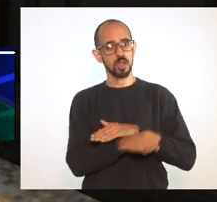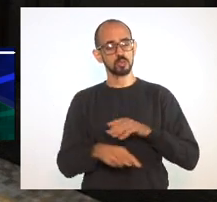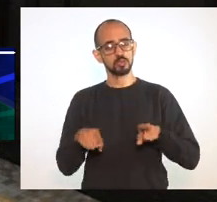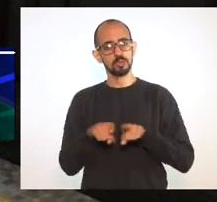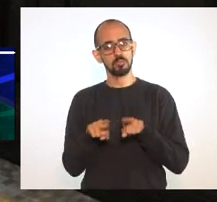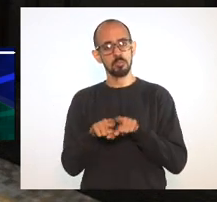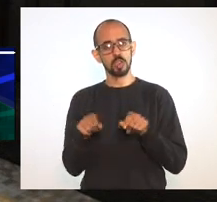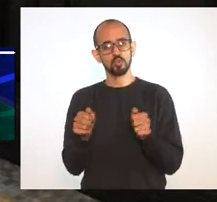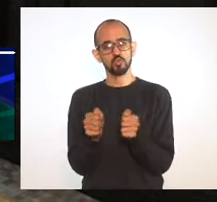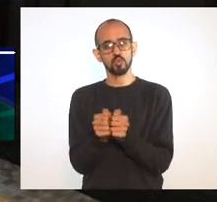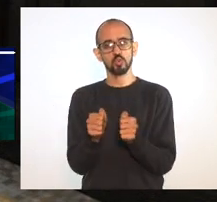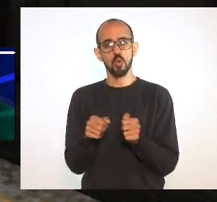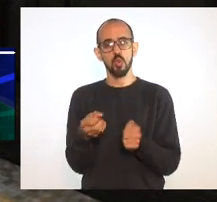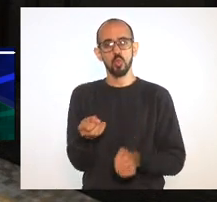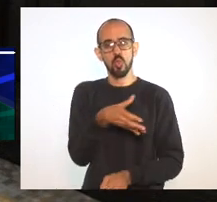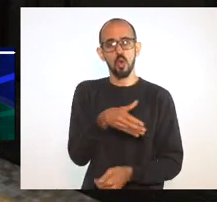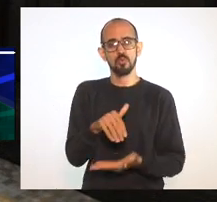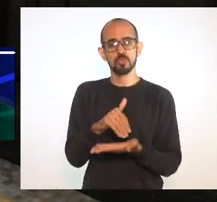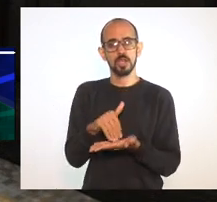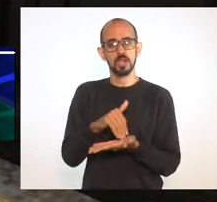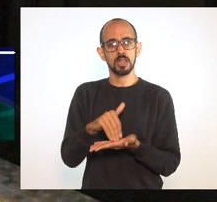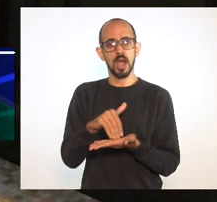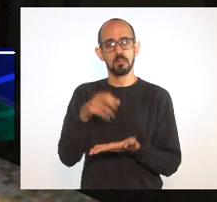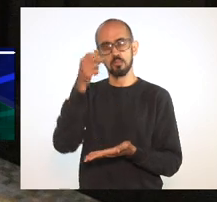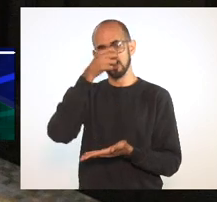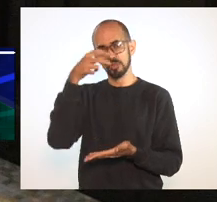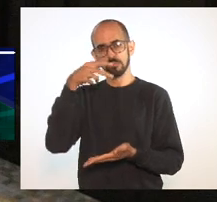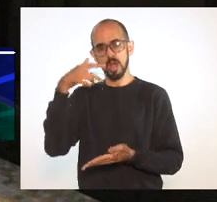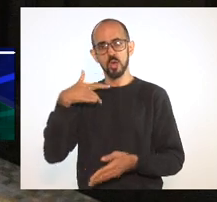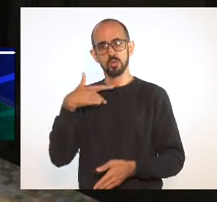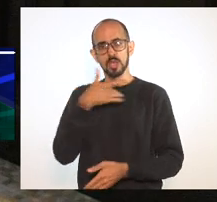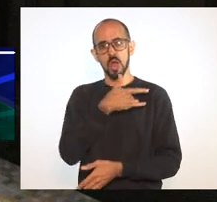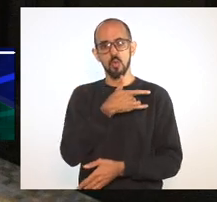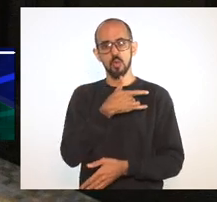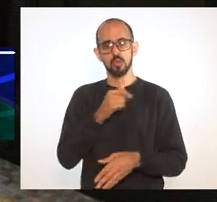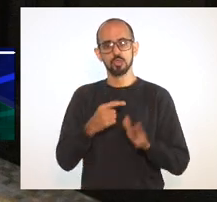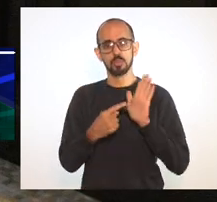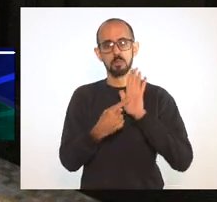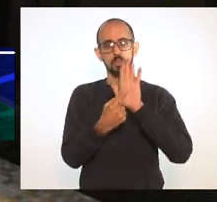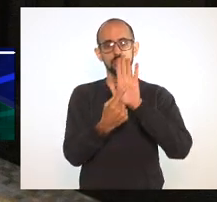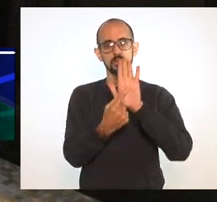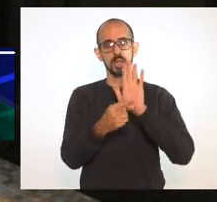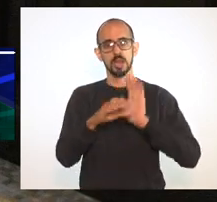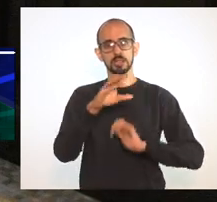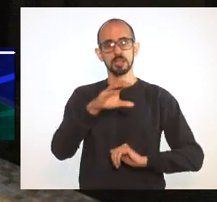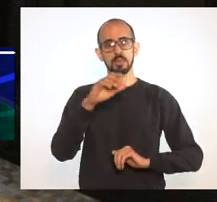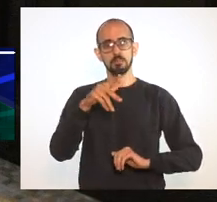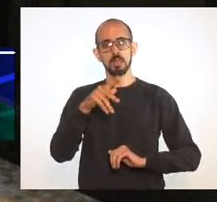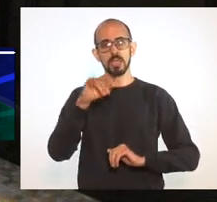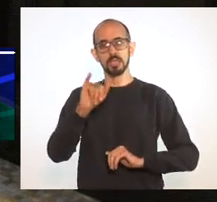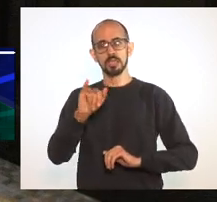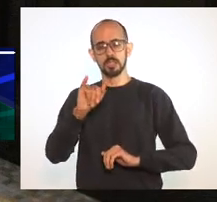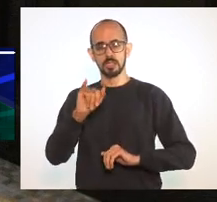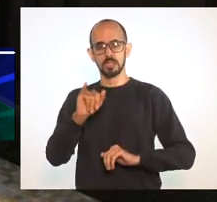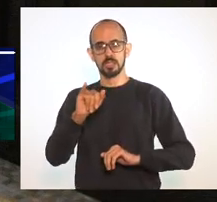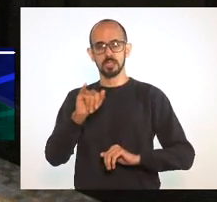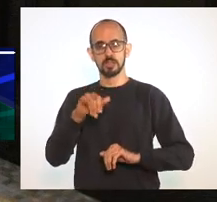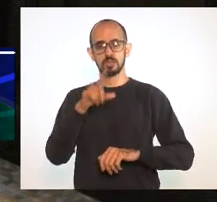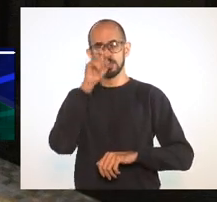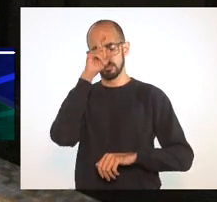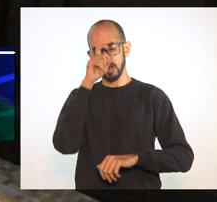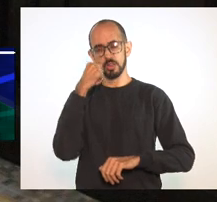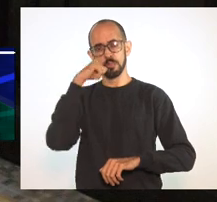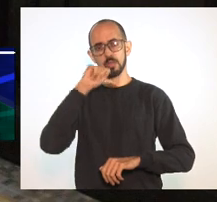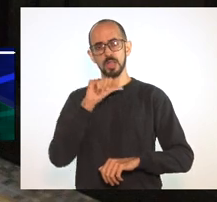secretário municipal de saúde, justamente apresentando os resultados da CPI do Hospital da Mulher de Cabo Frio para